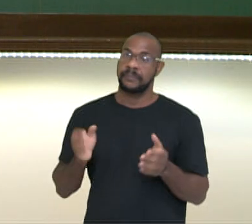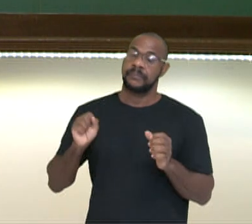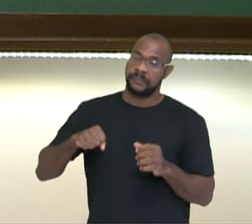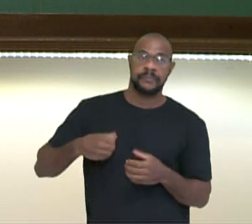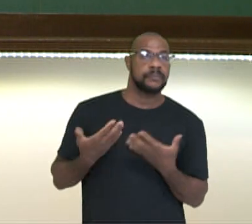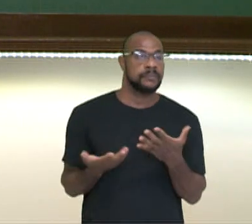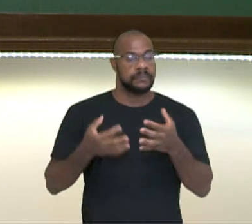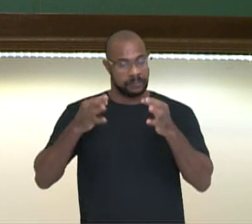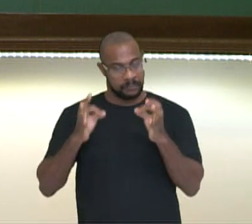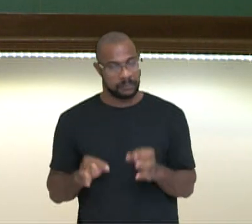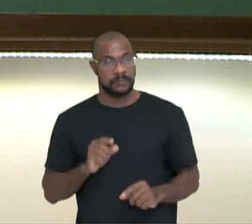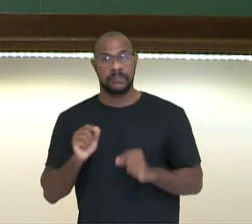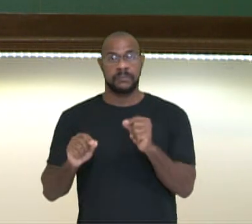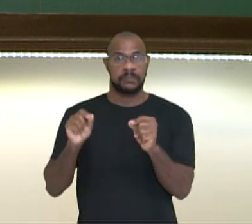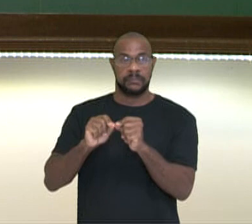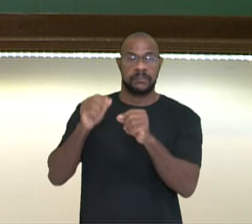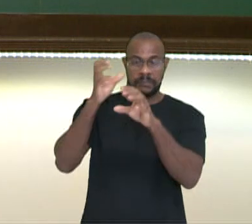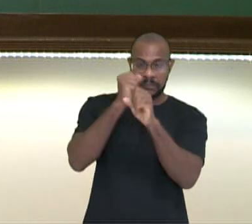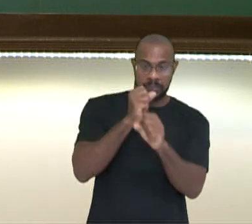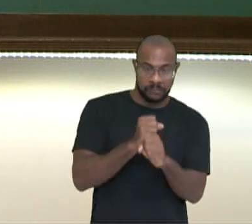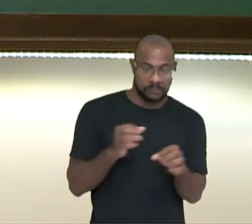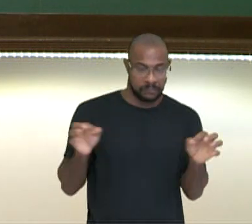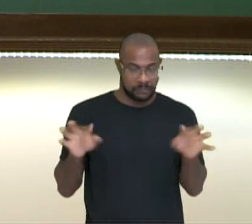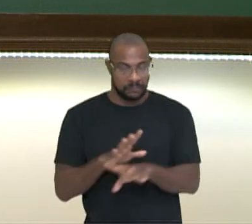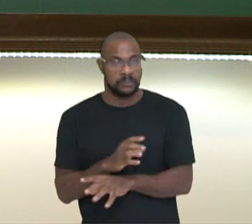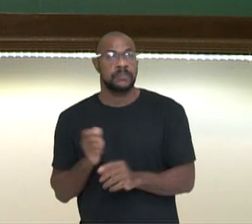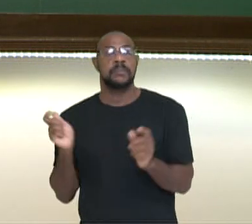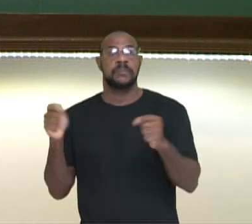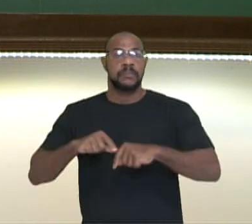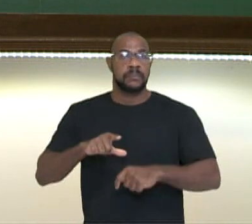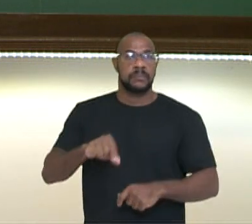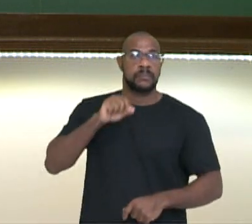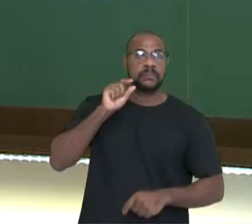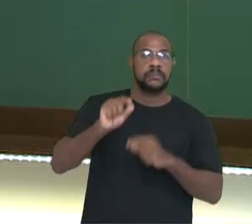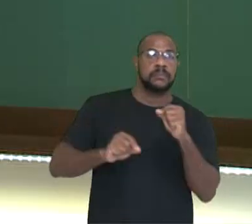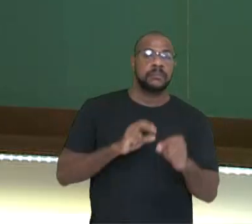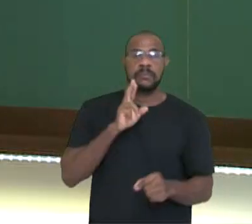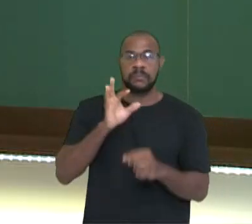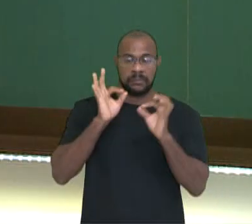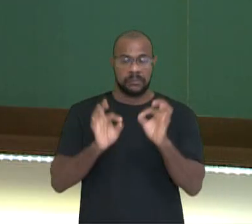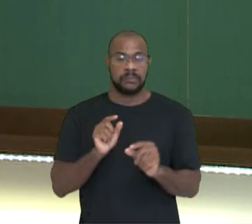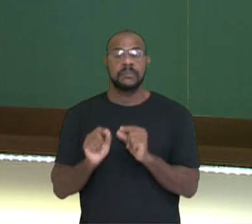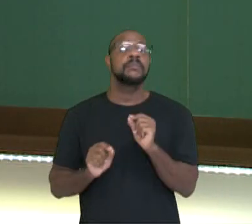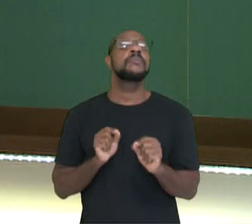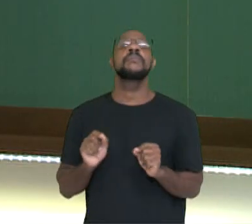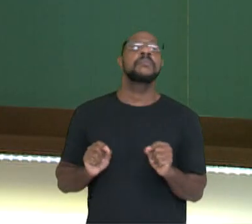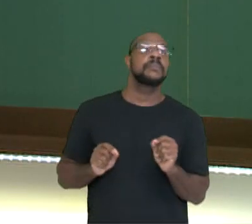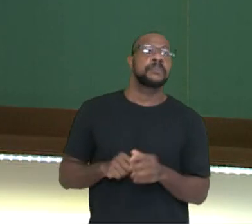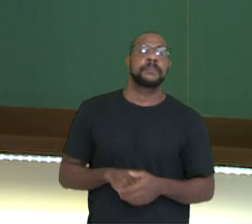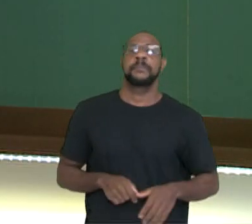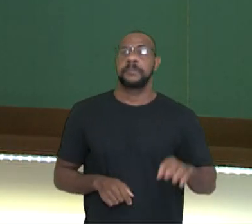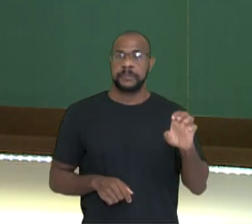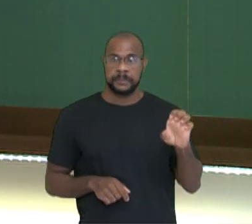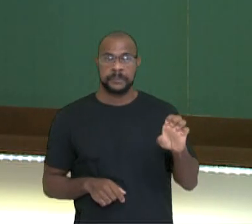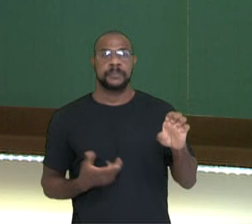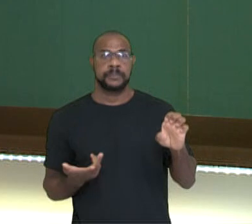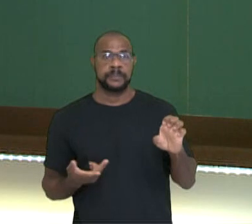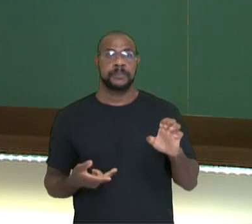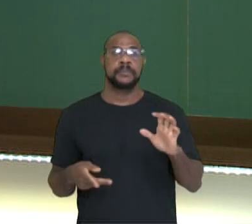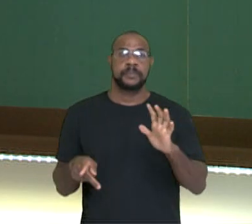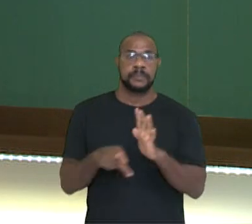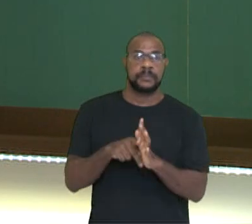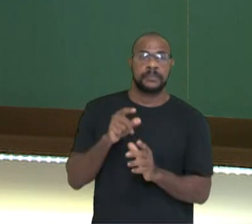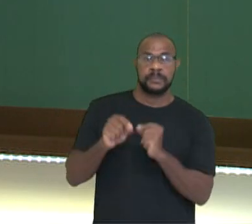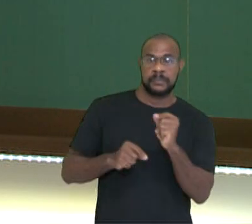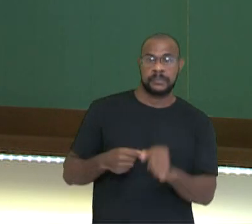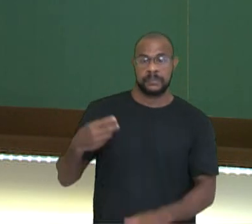tenho certeza que você fez o teu cálculo, nós podemos marcar como alternativa correta dessa questão a alternativa E, de que esse